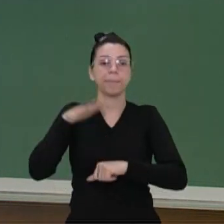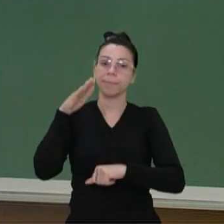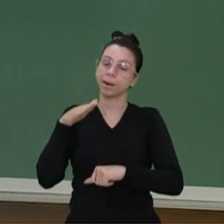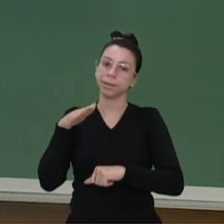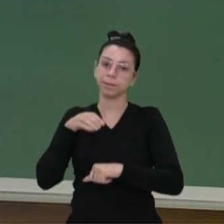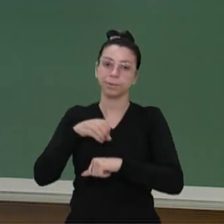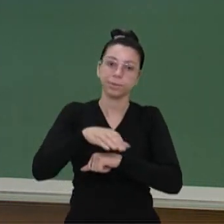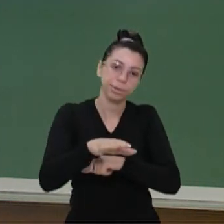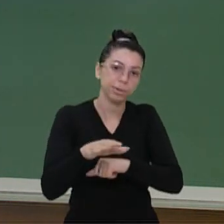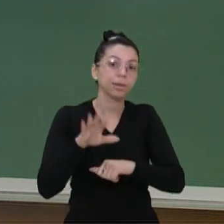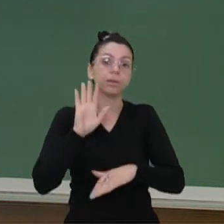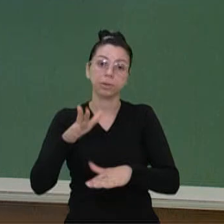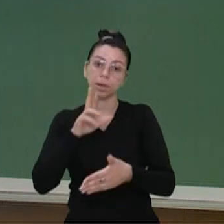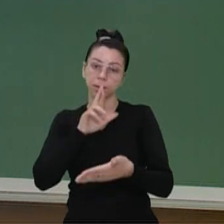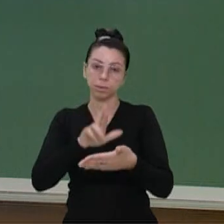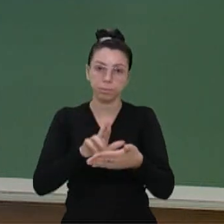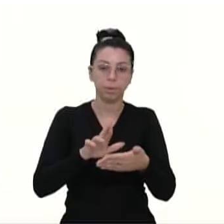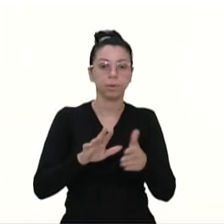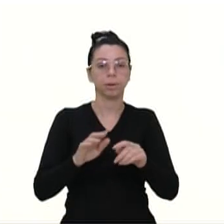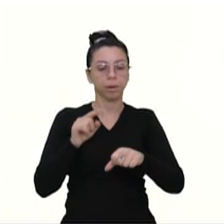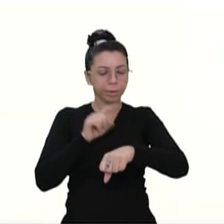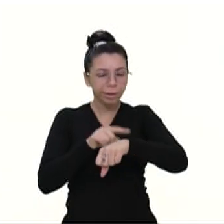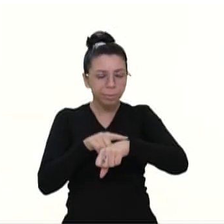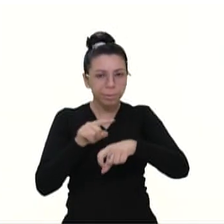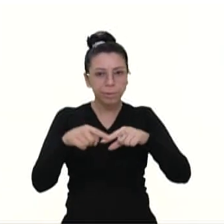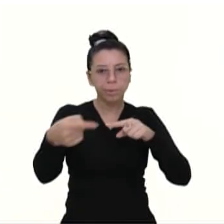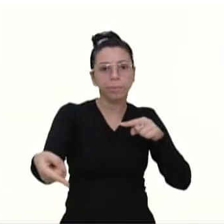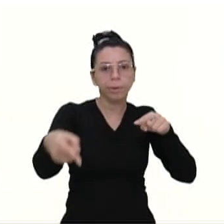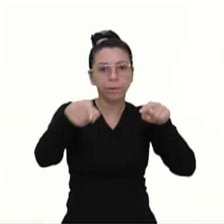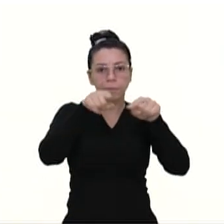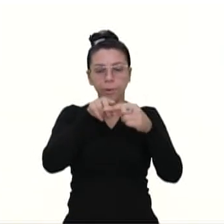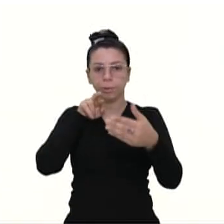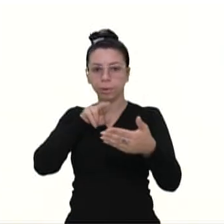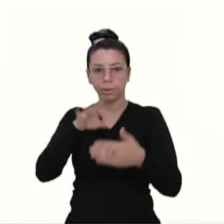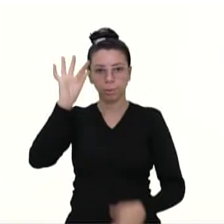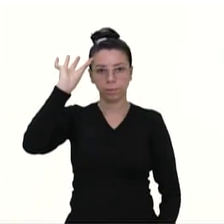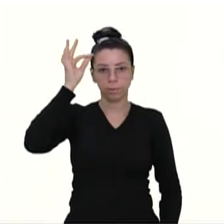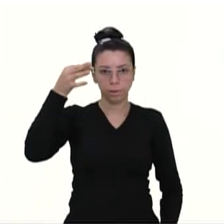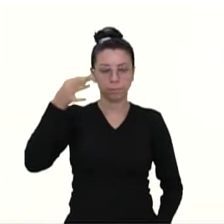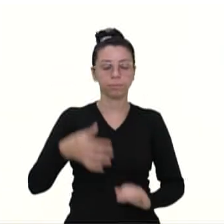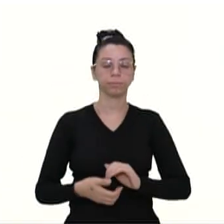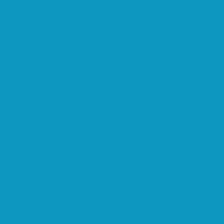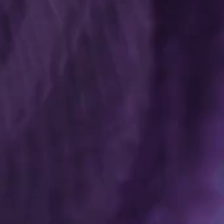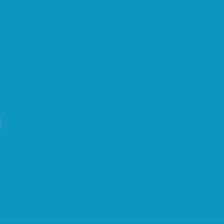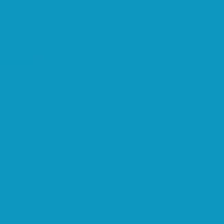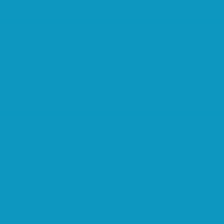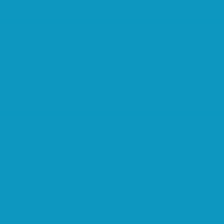resposta. Então, vamos parar por aqui, você tem um tempinho para resolver esse exercício.